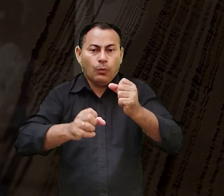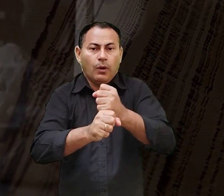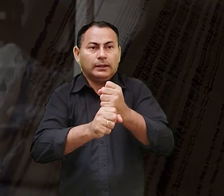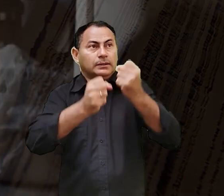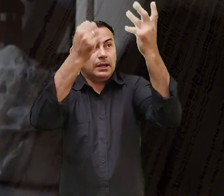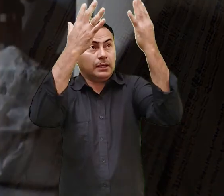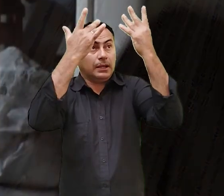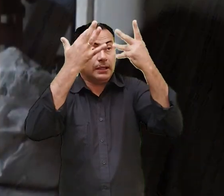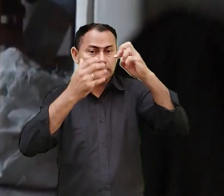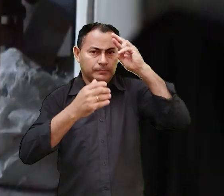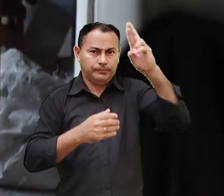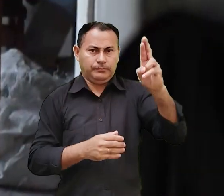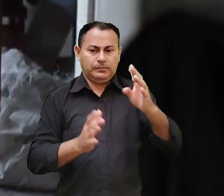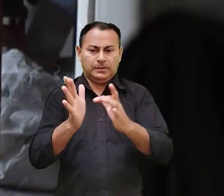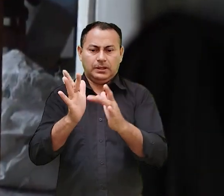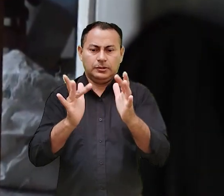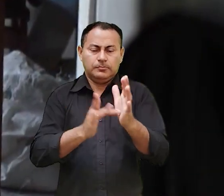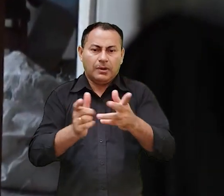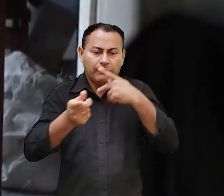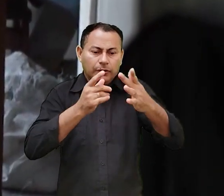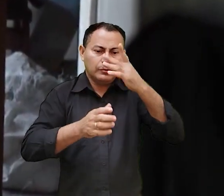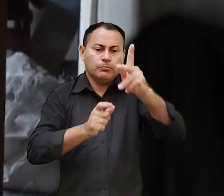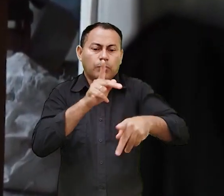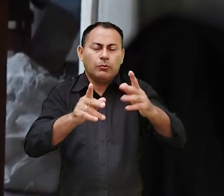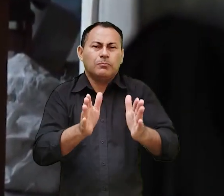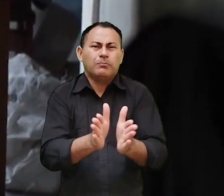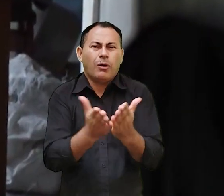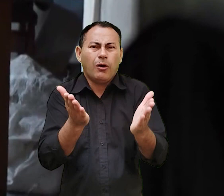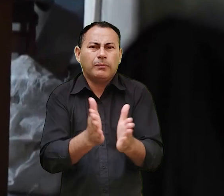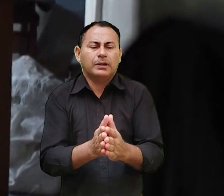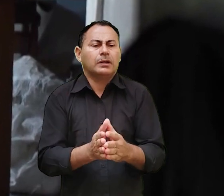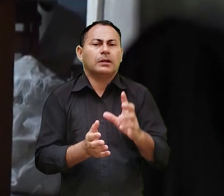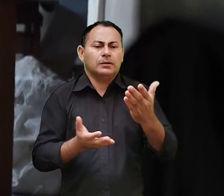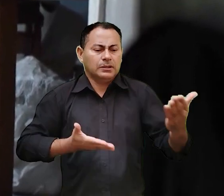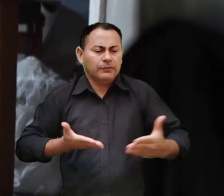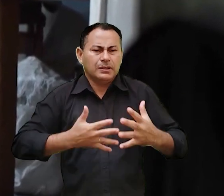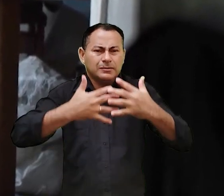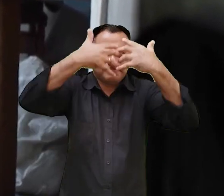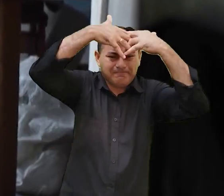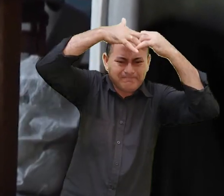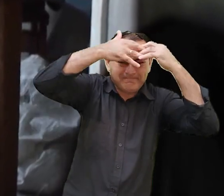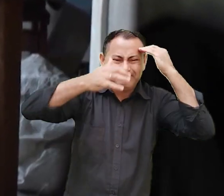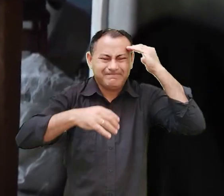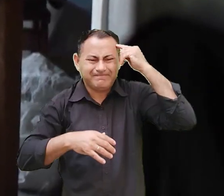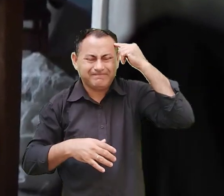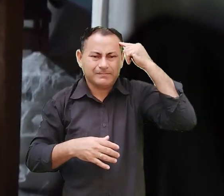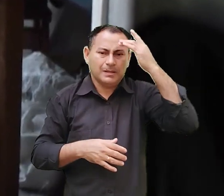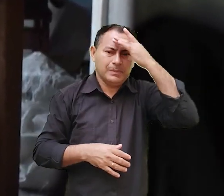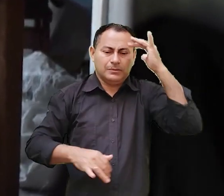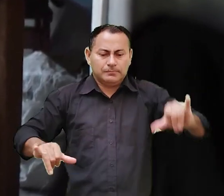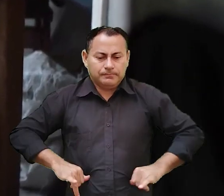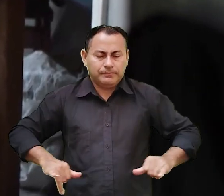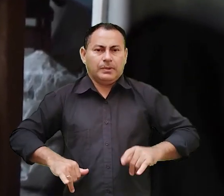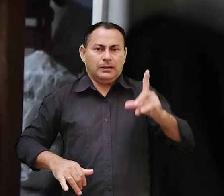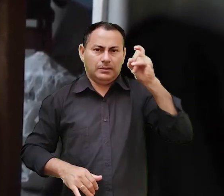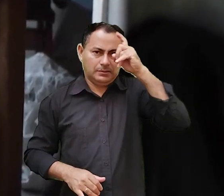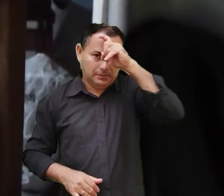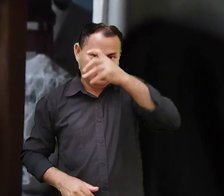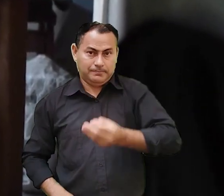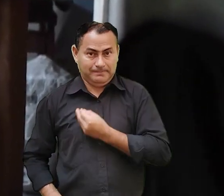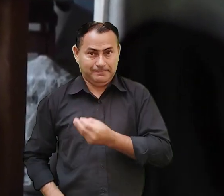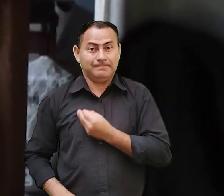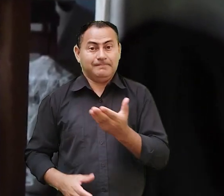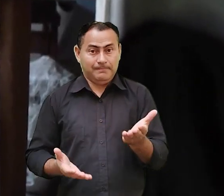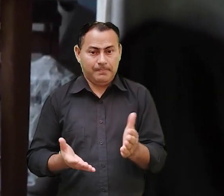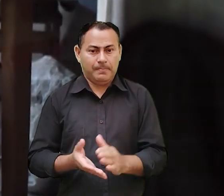Senhor. Jesus referiu-se aos pobres como os que são cegos, confusos, pessoas que foram feridas pelas dificuldades